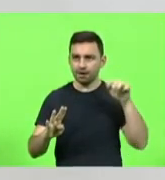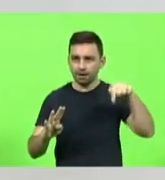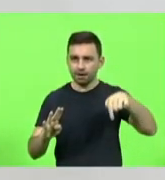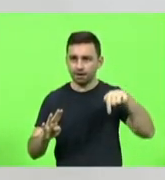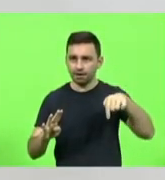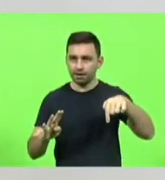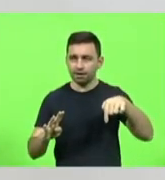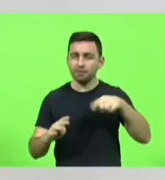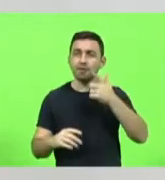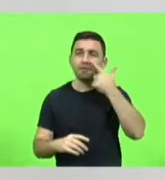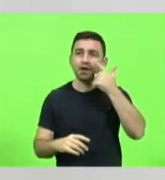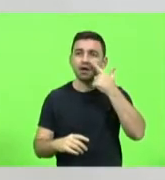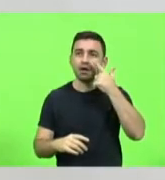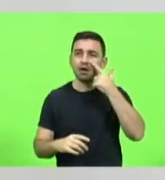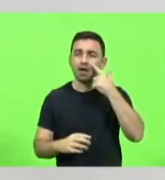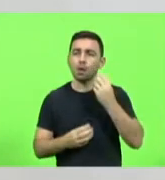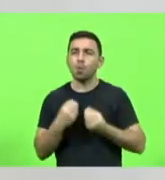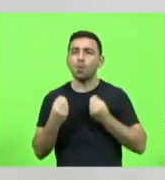gente ficar